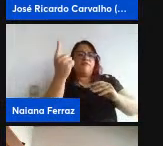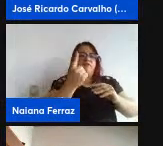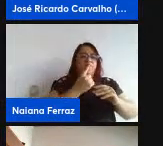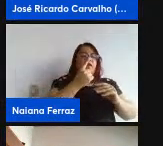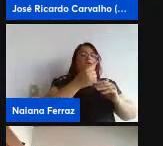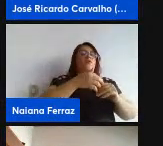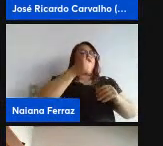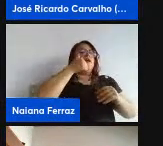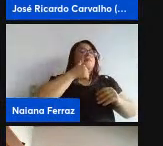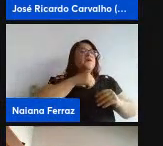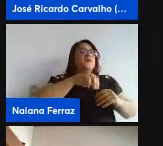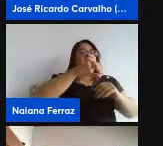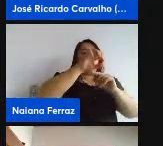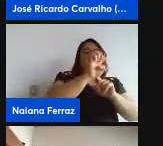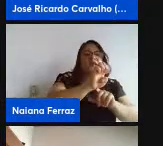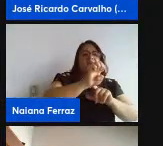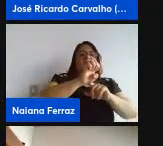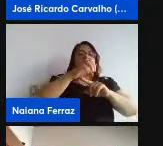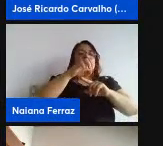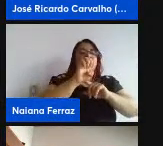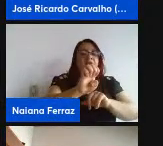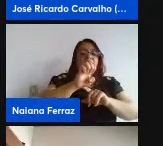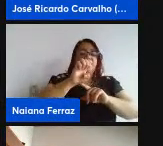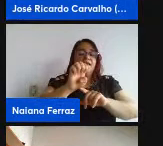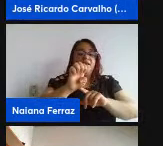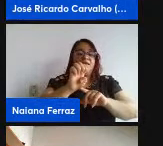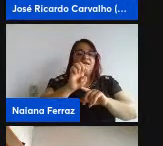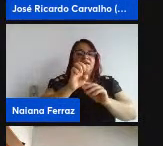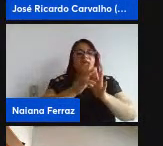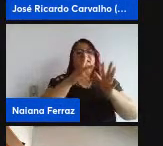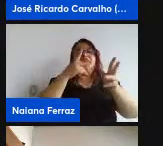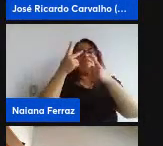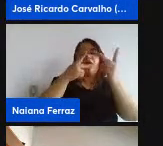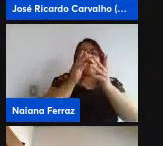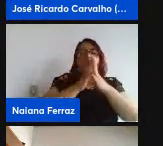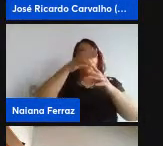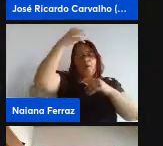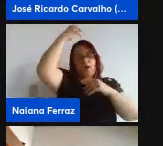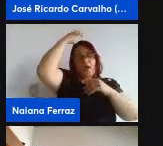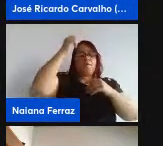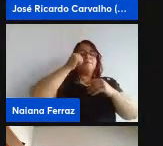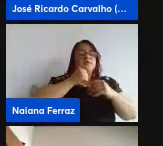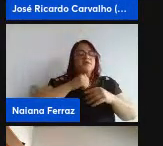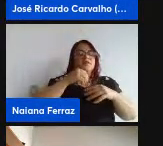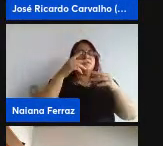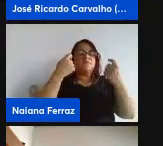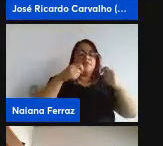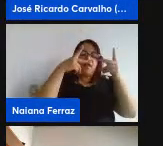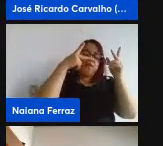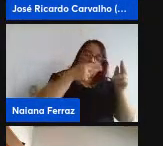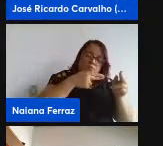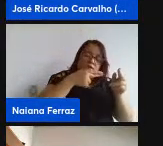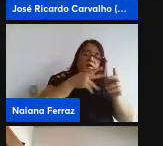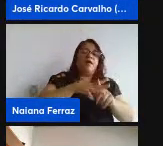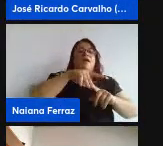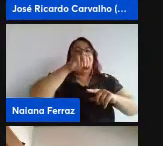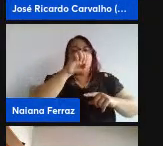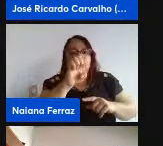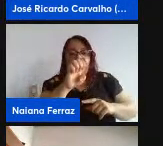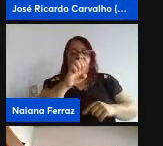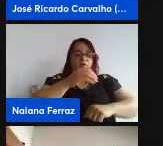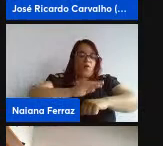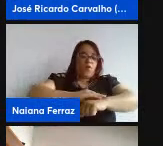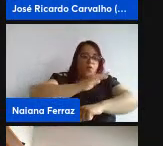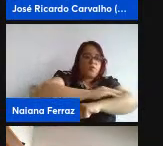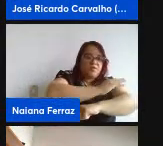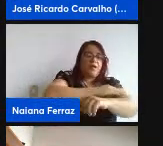E ele disse que a princesa devia dormir com o sapo. E então o sapo pediu para ela colocar ele